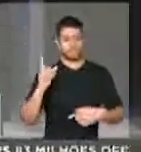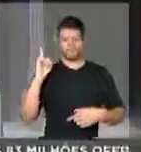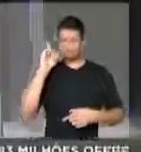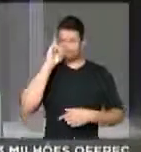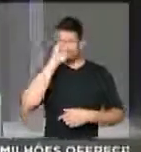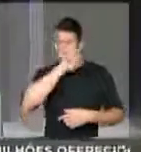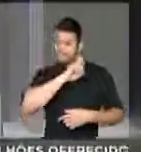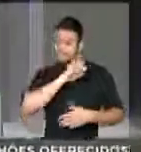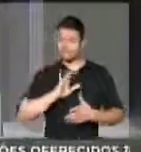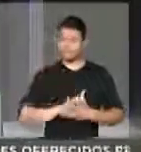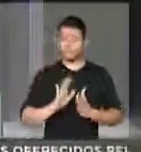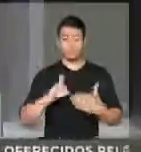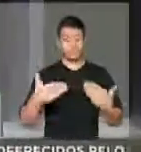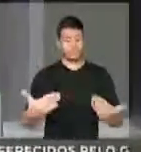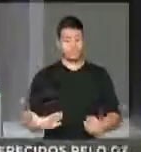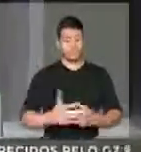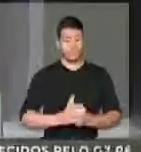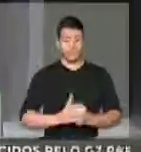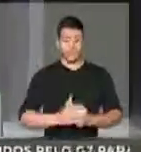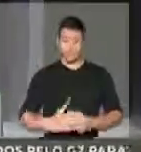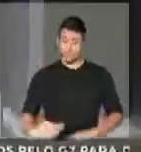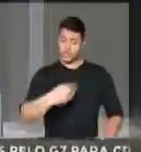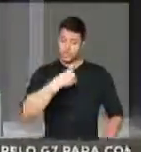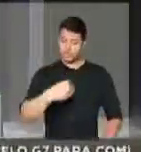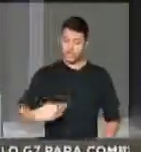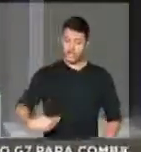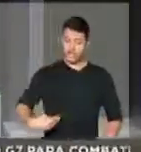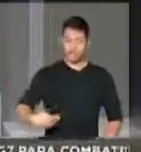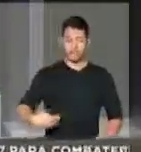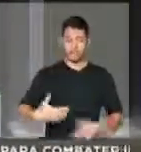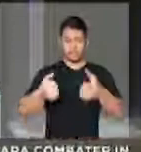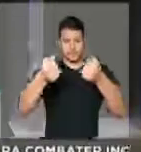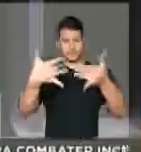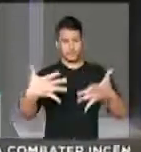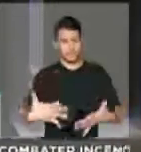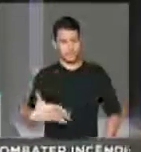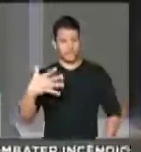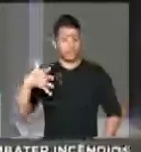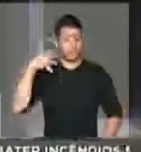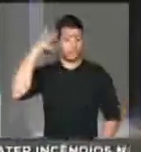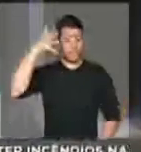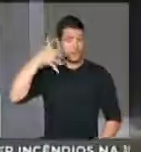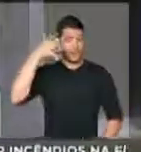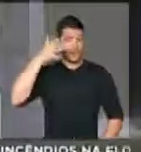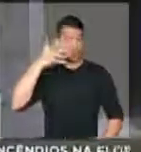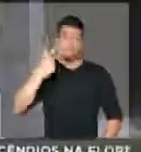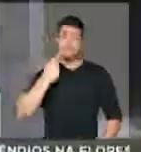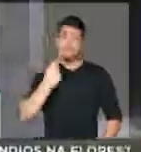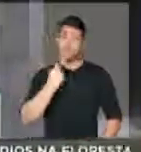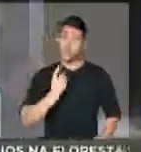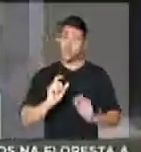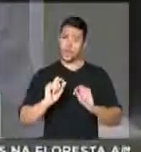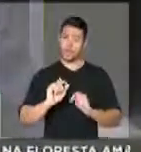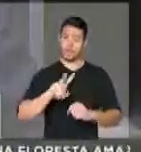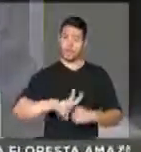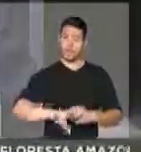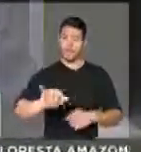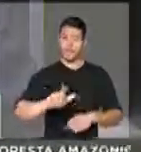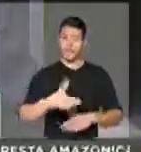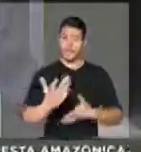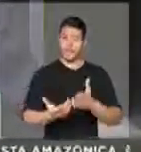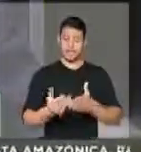ministro, durante a sua exposição, diz que vai encaminhar uma